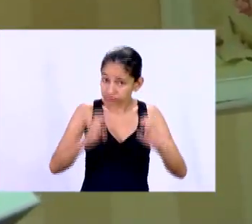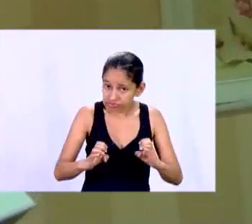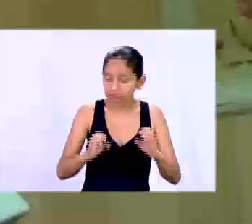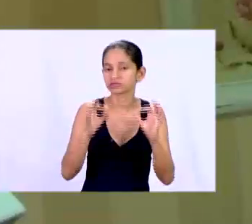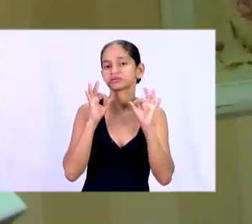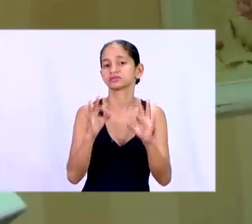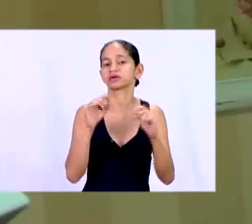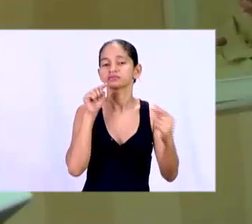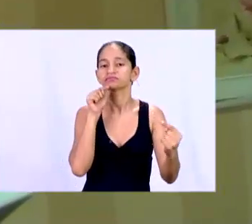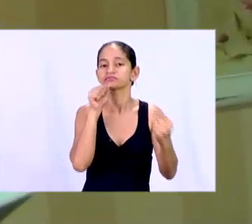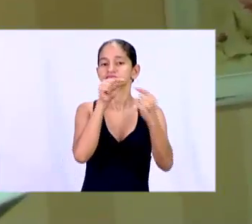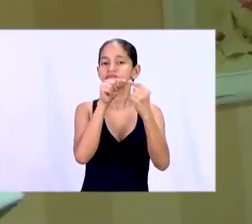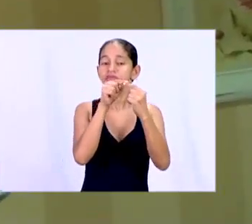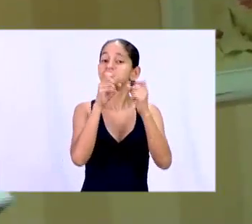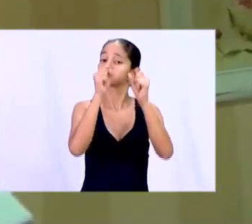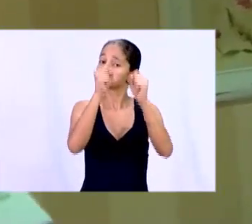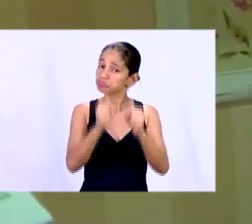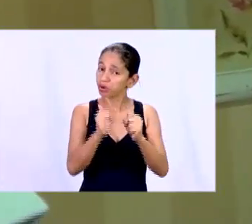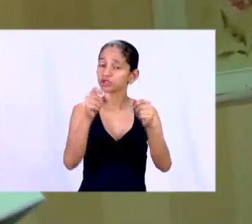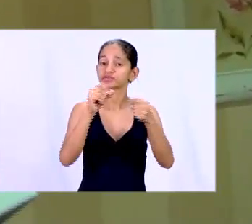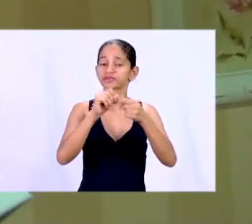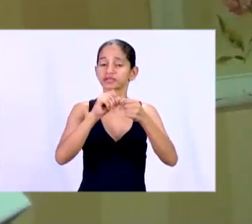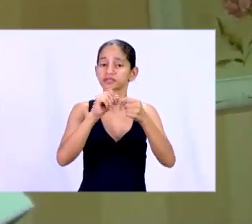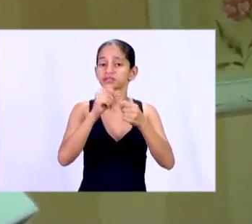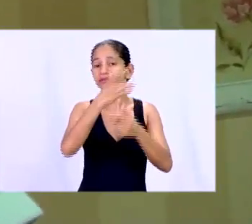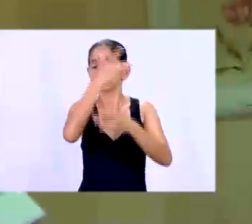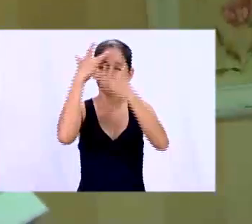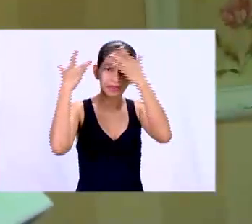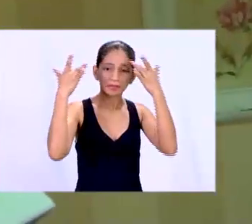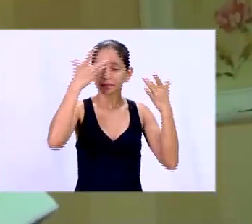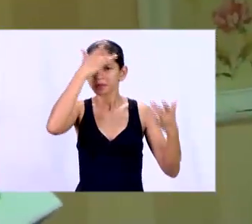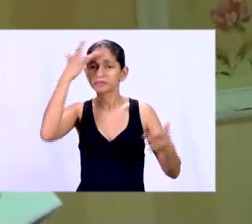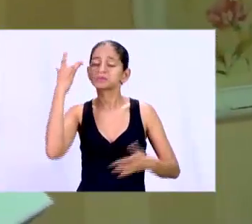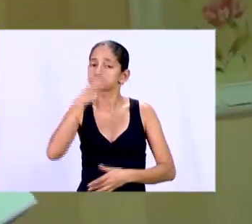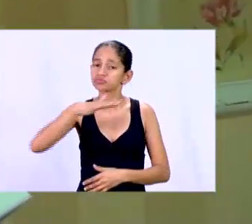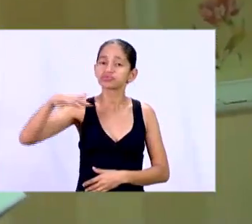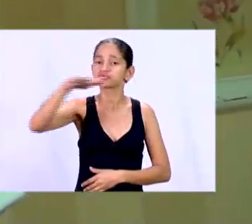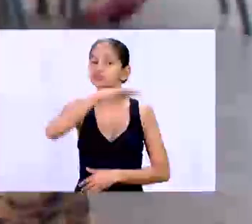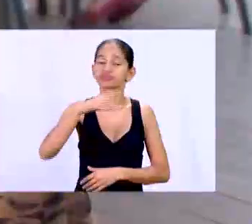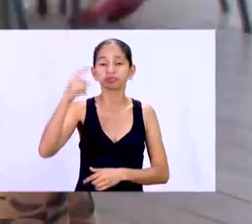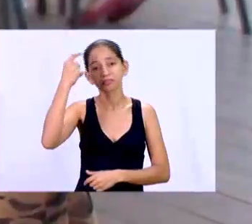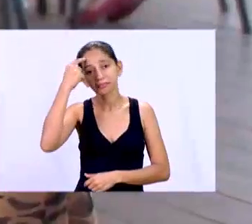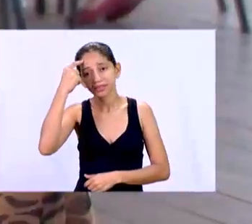nossa comunidade, poderiam fazer com que muitas pessoas pudessem rever